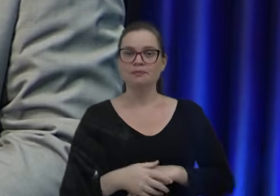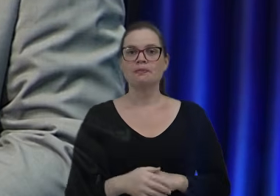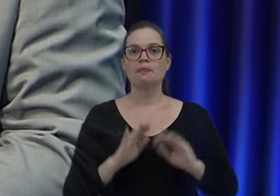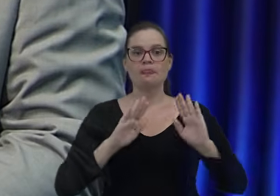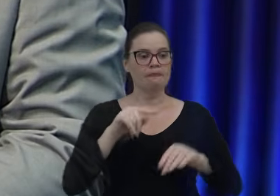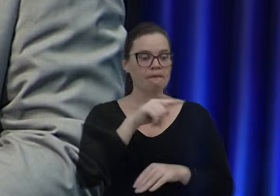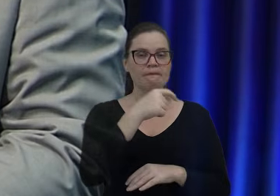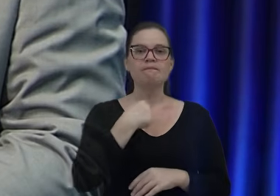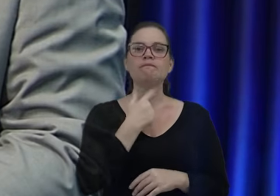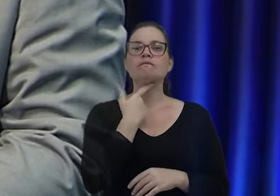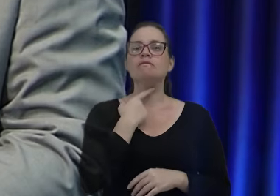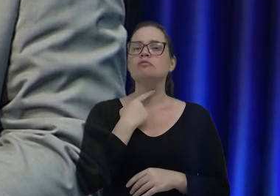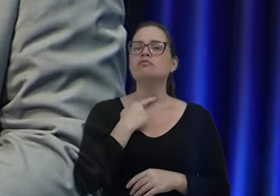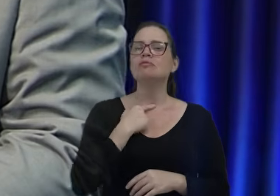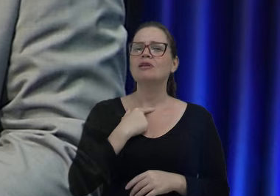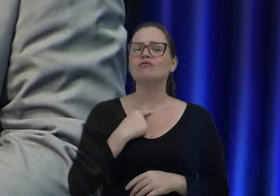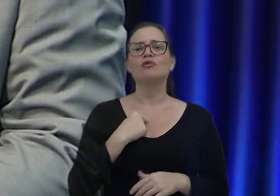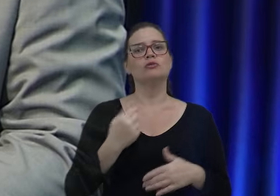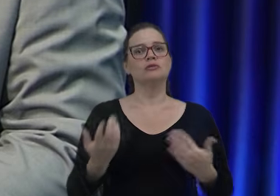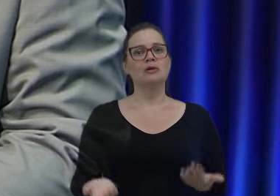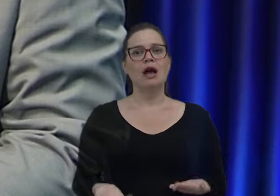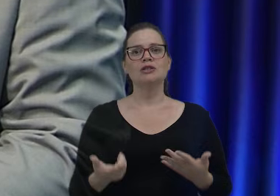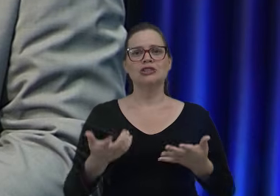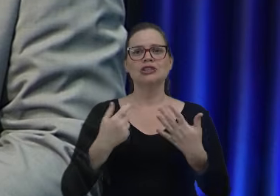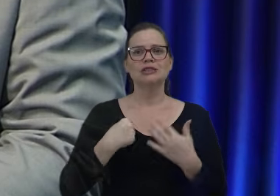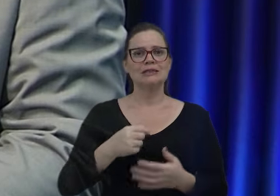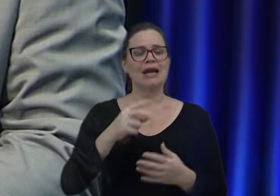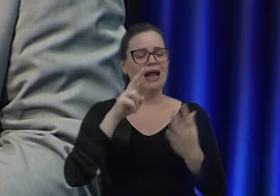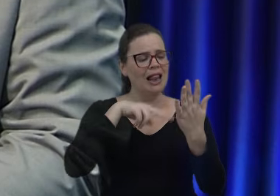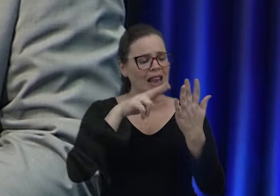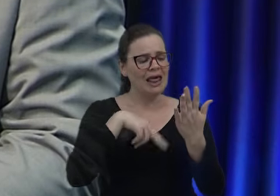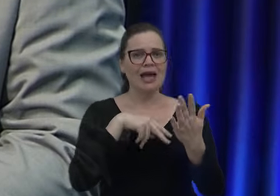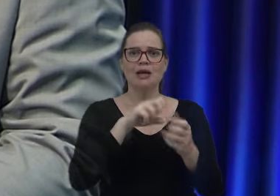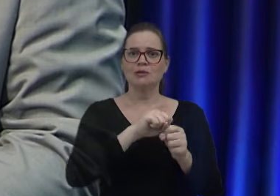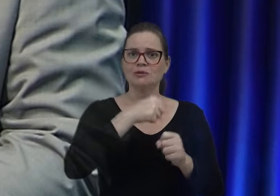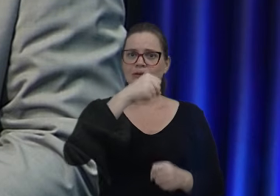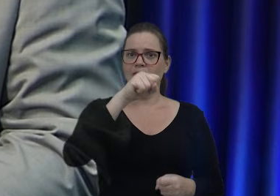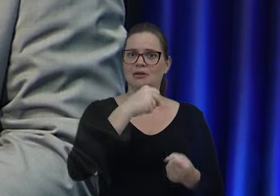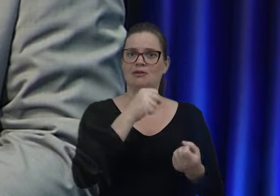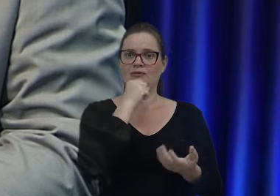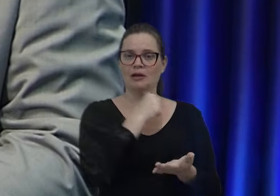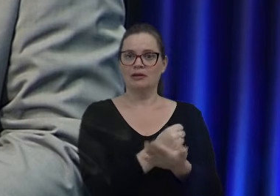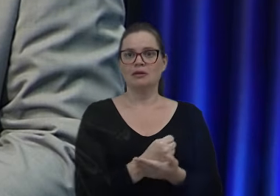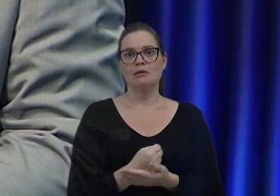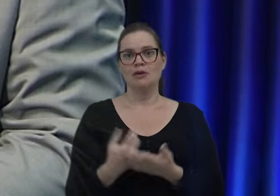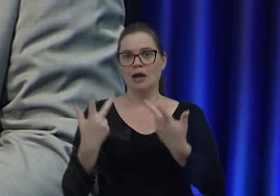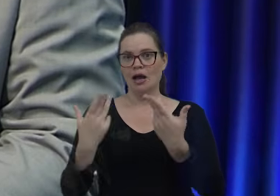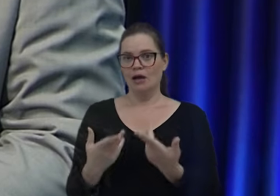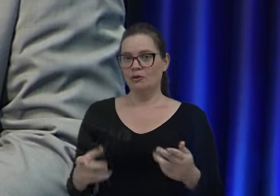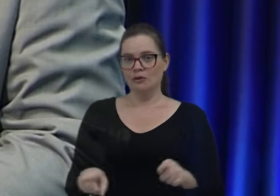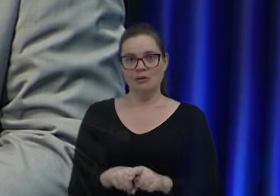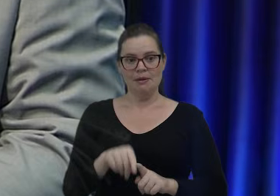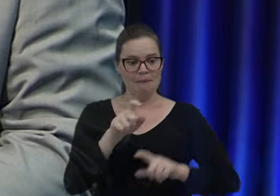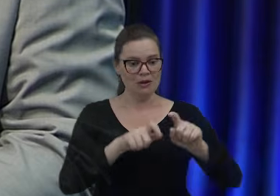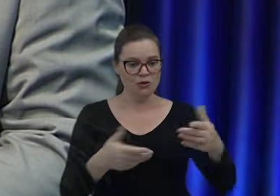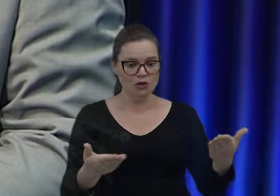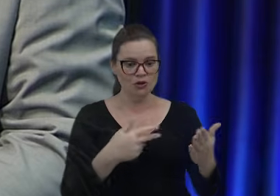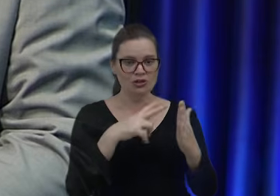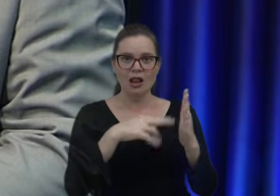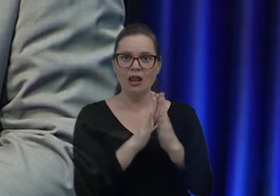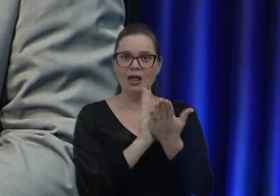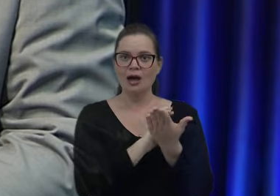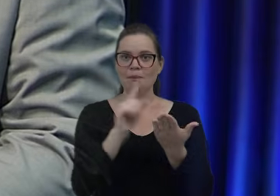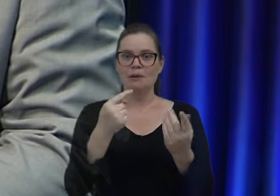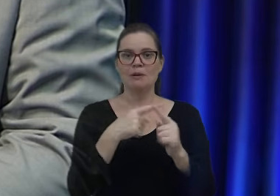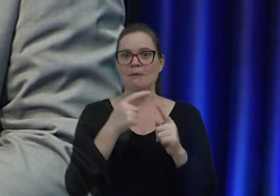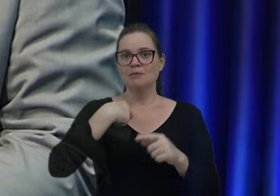lia a Bíblia. E tem muita gente hoje lendo a Bíblia e precisando de um esclarecimento, precisando de ouvir uma